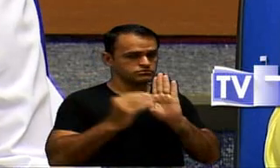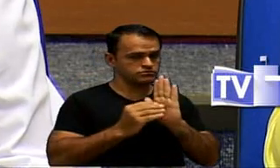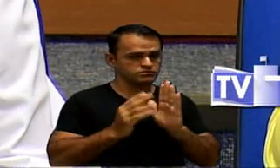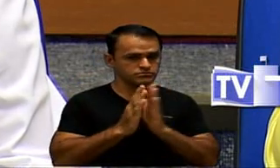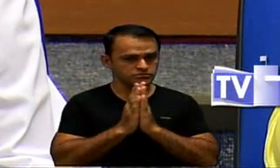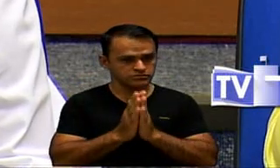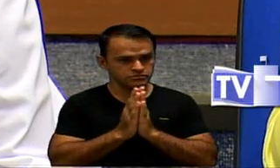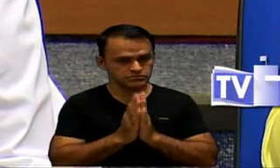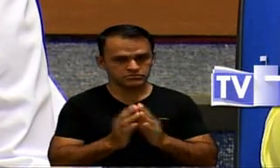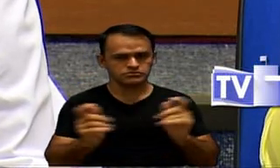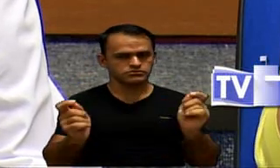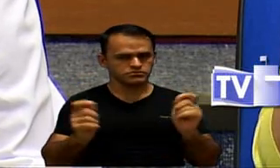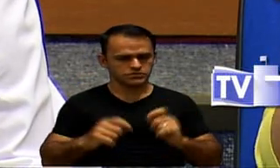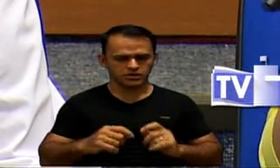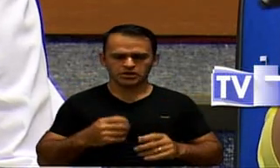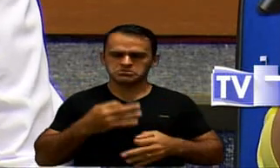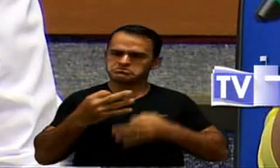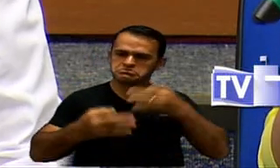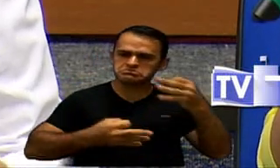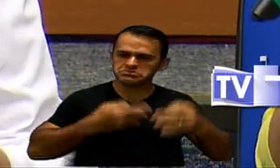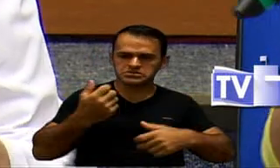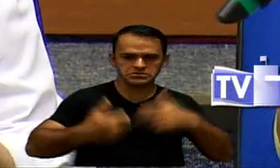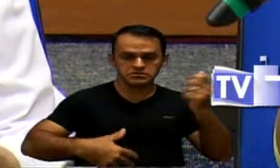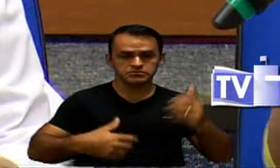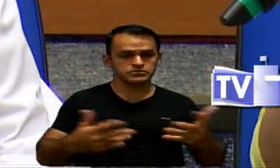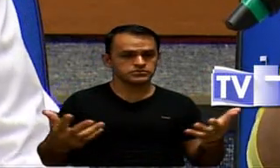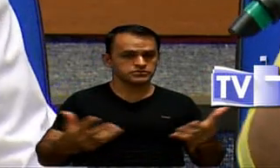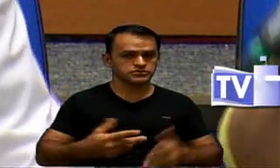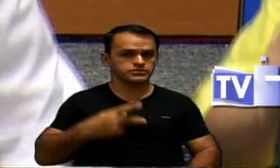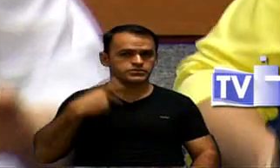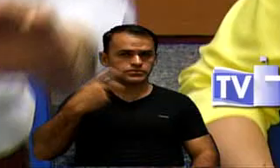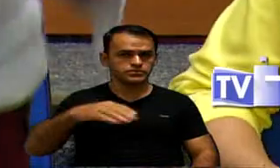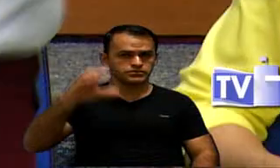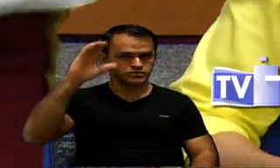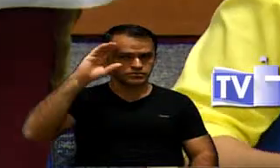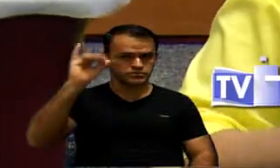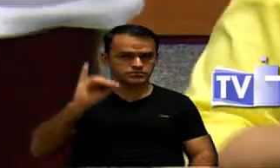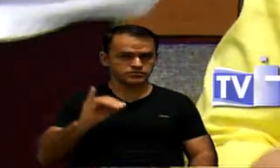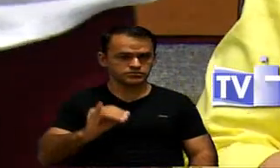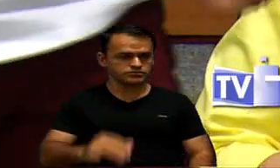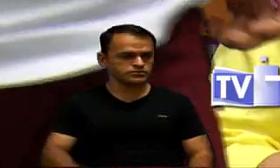gente vai abrir para a fala. Então, vereadora Yara, quer usar a tribuna?